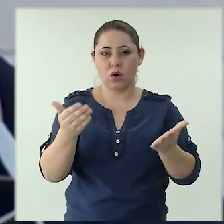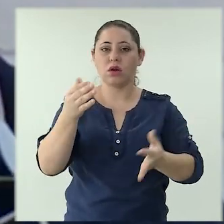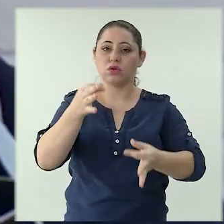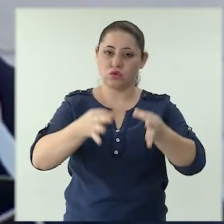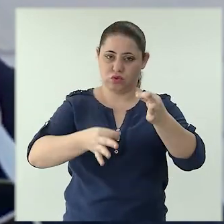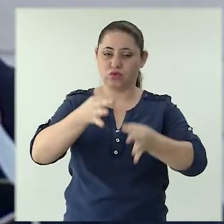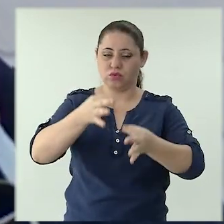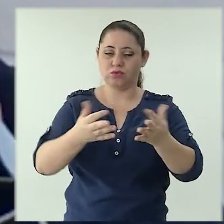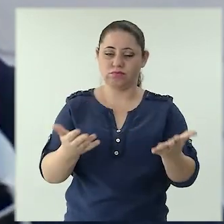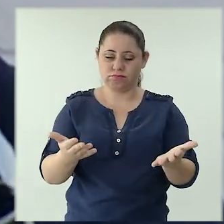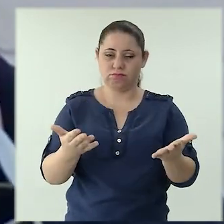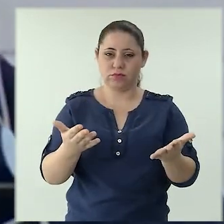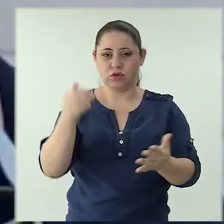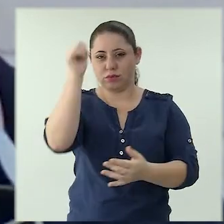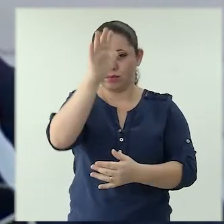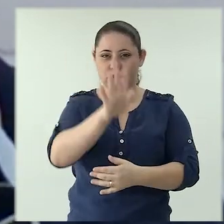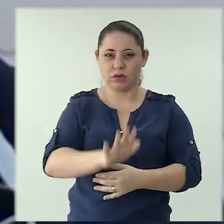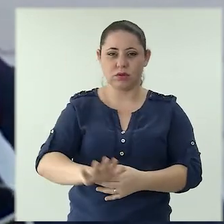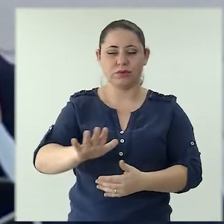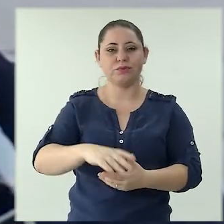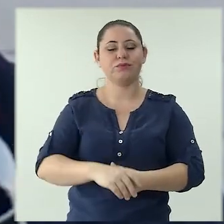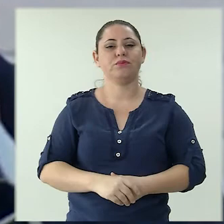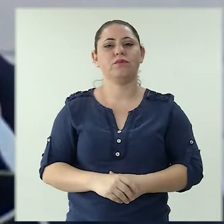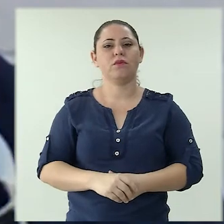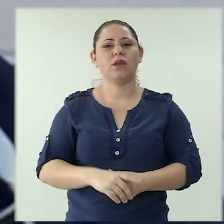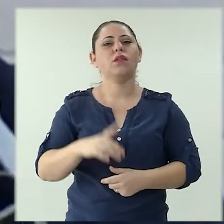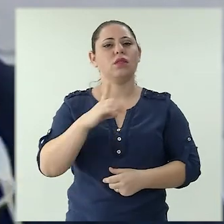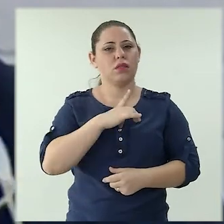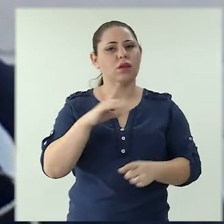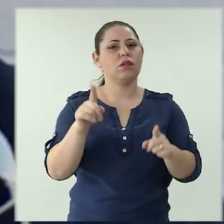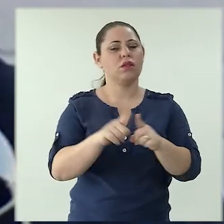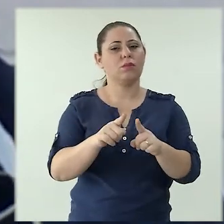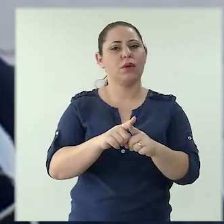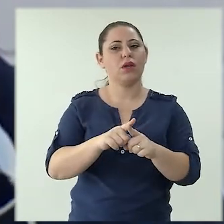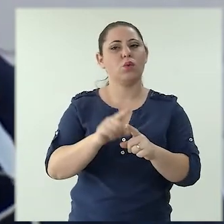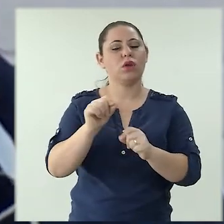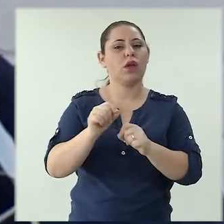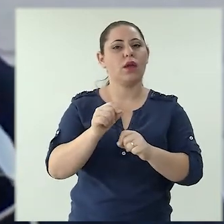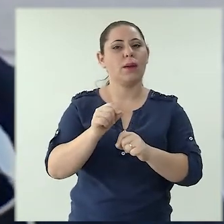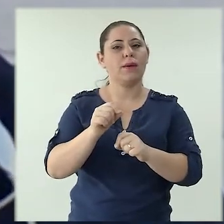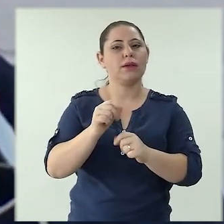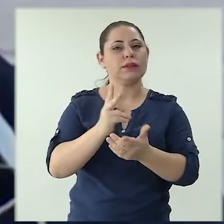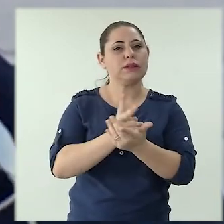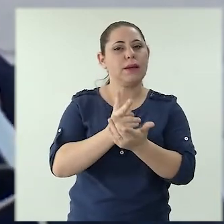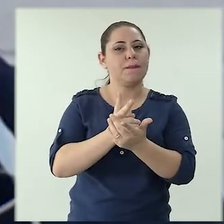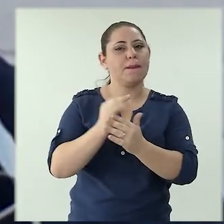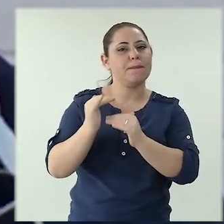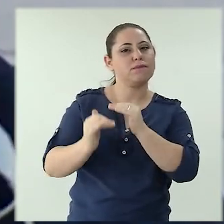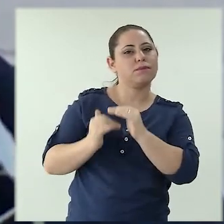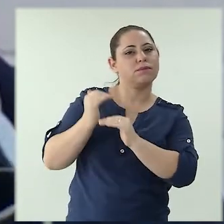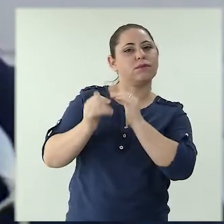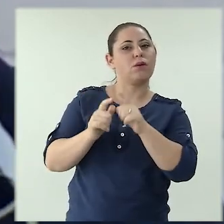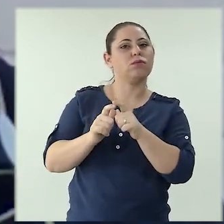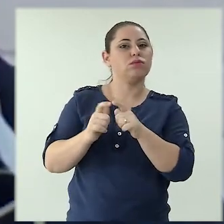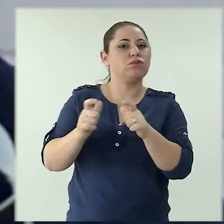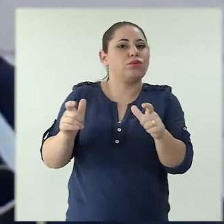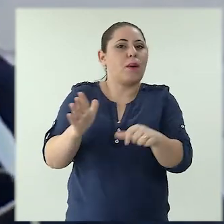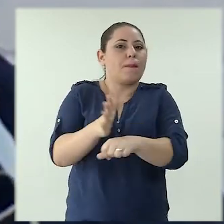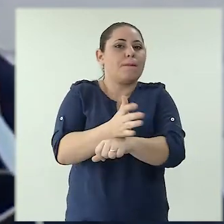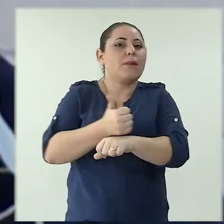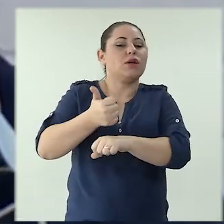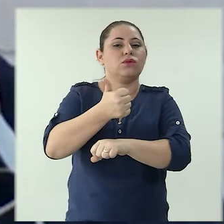nosso jurídico brasileiro, né, e que tem, com certeza, uma tendência de melhoria e de aumento a cada dia